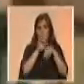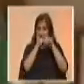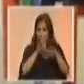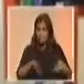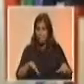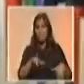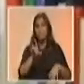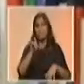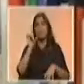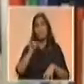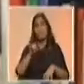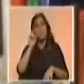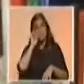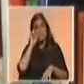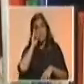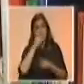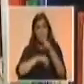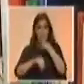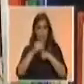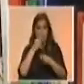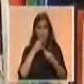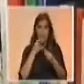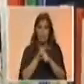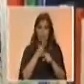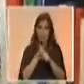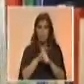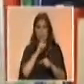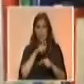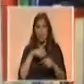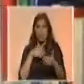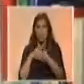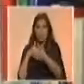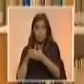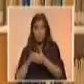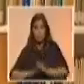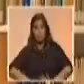alimentar podem ser barreiras ao desenvolvimento sustentável.